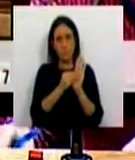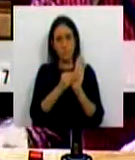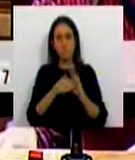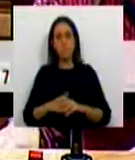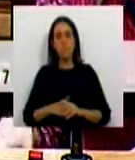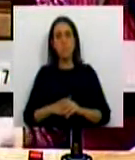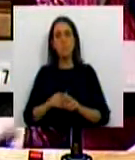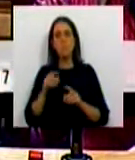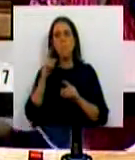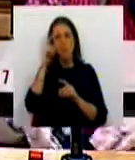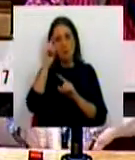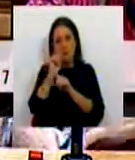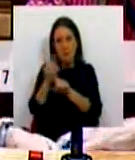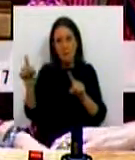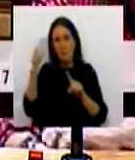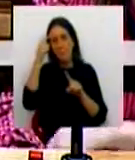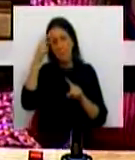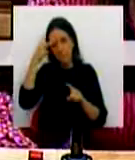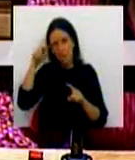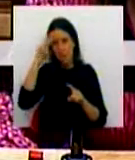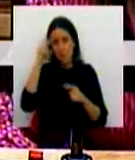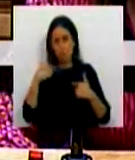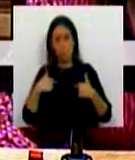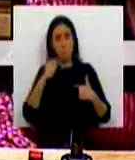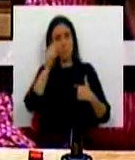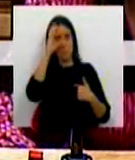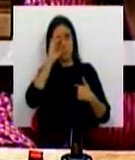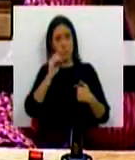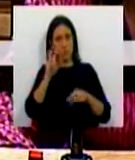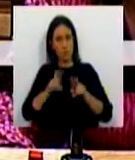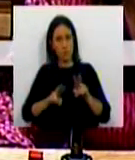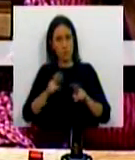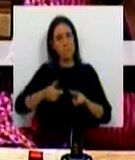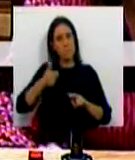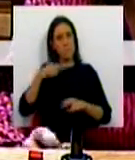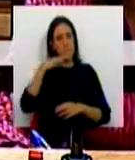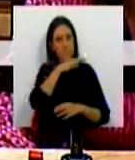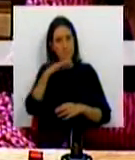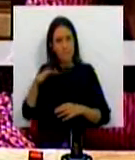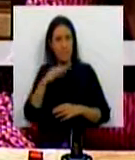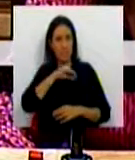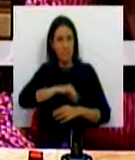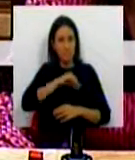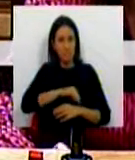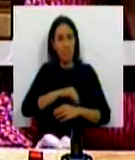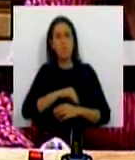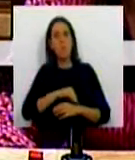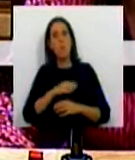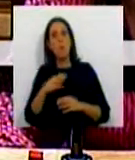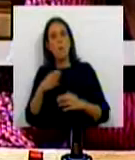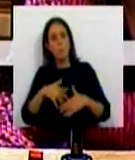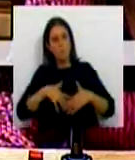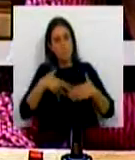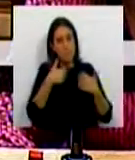ousar pensar que, enquanto Ministro das Finanças, não terei em consideração o bem-estar das famílias, o seu rendimento ou a capitalização das